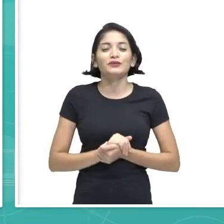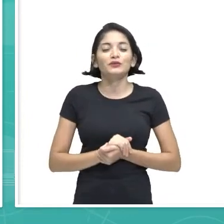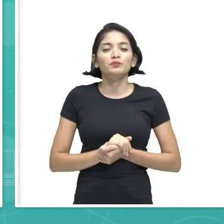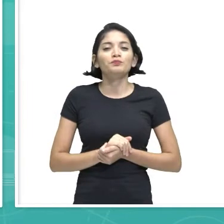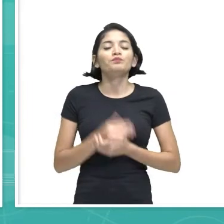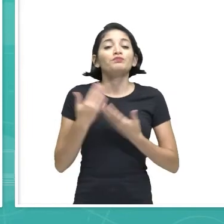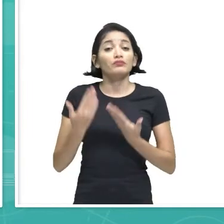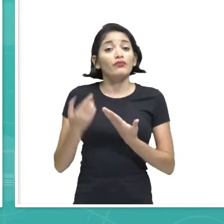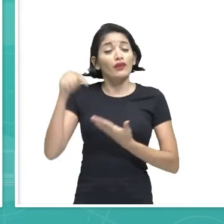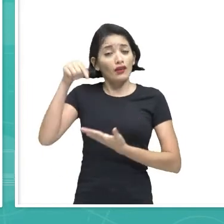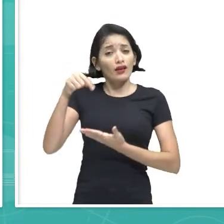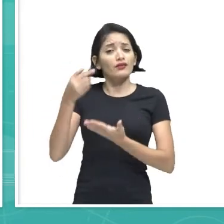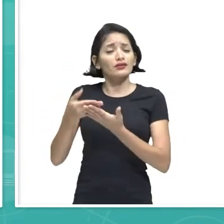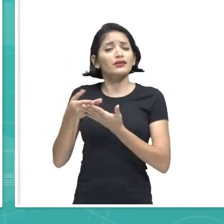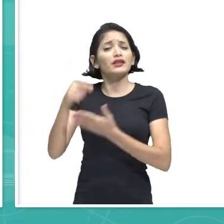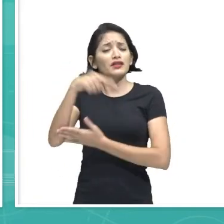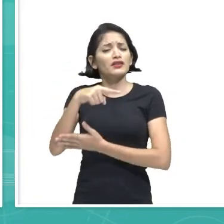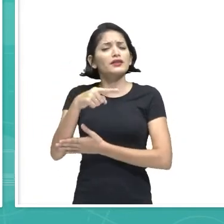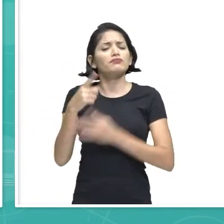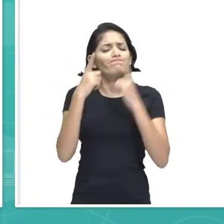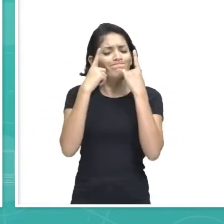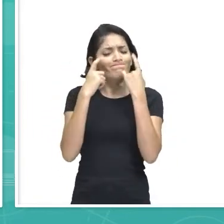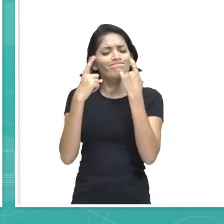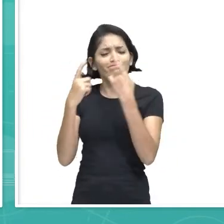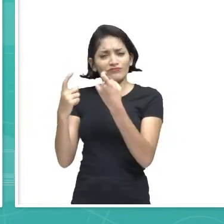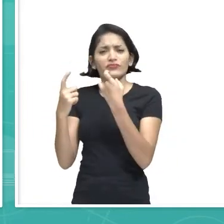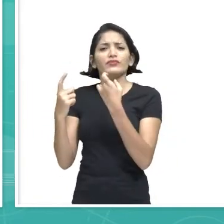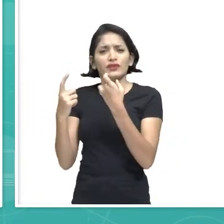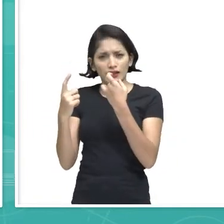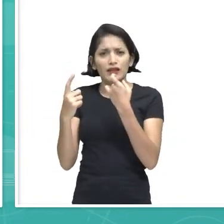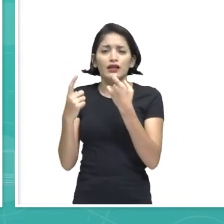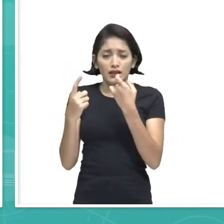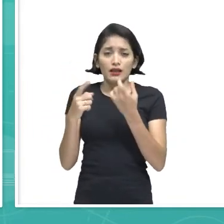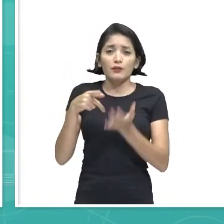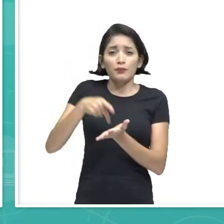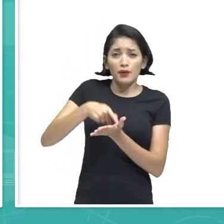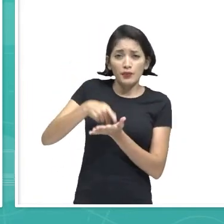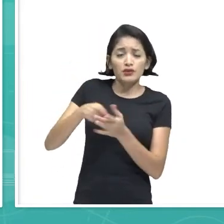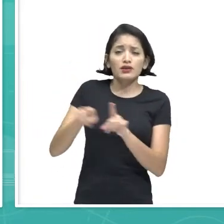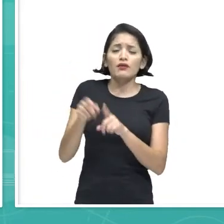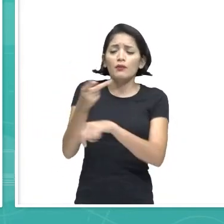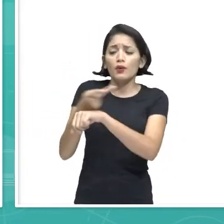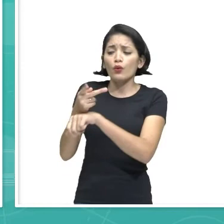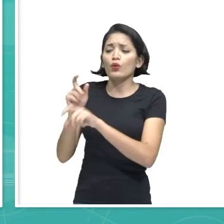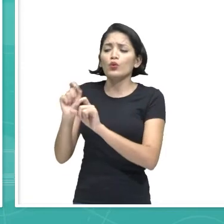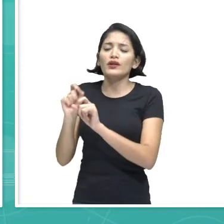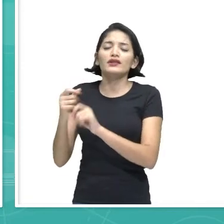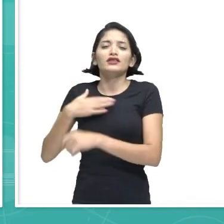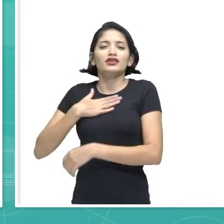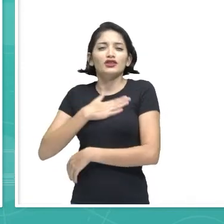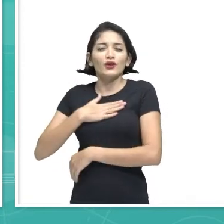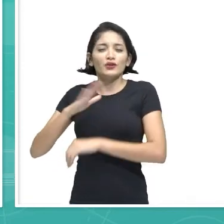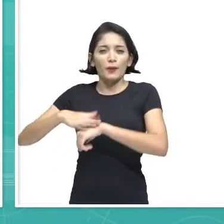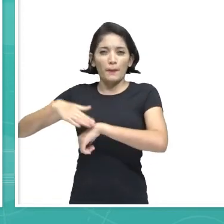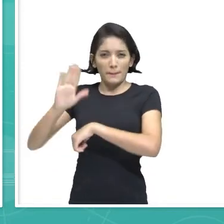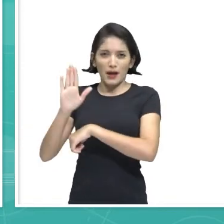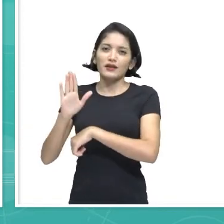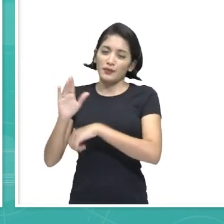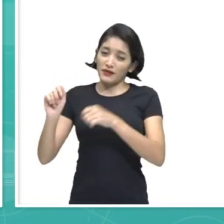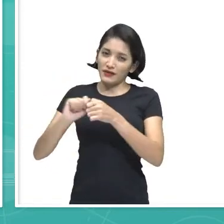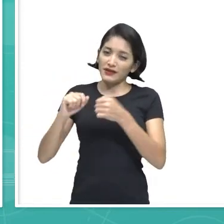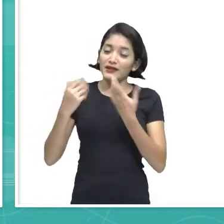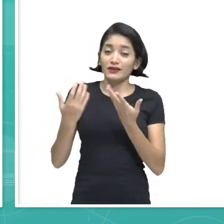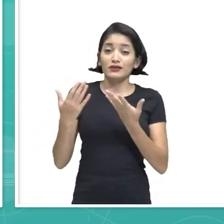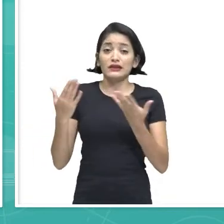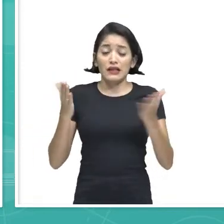aula sirva para que vocês se interessem ainda mais pela ginástica e procure aquela que mais te agradou para você realizar. Eu